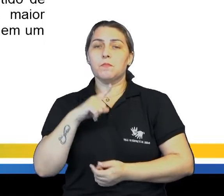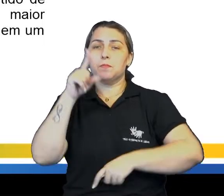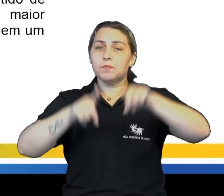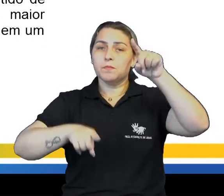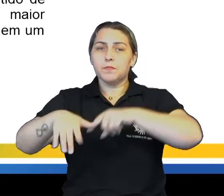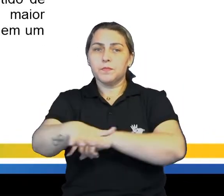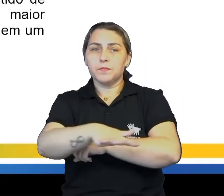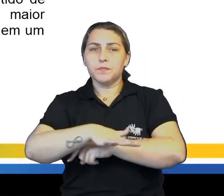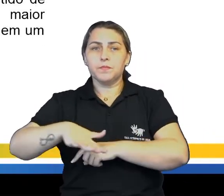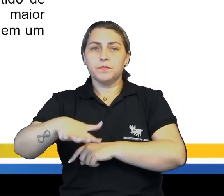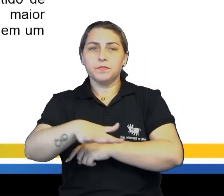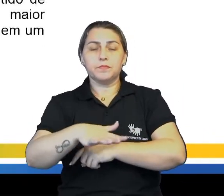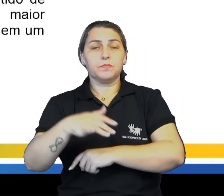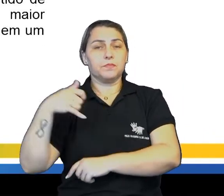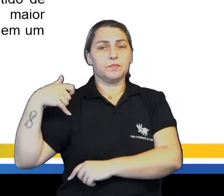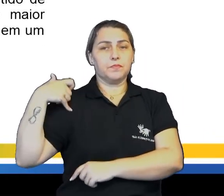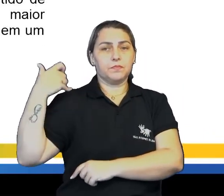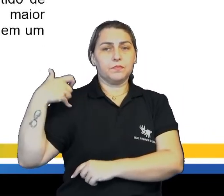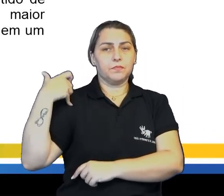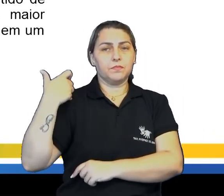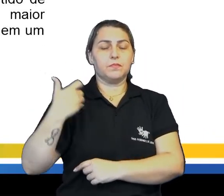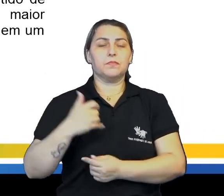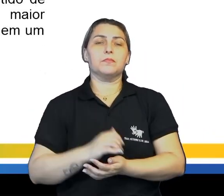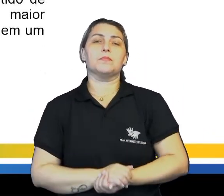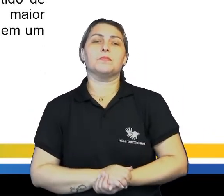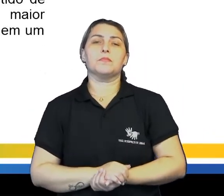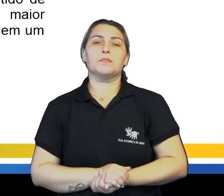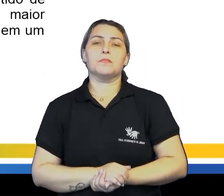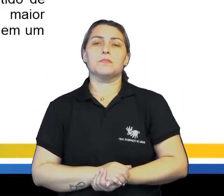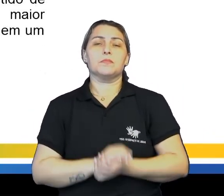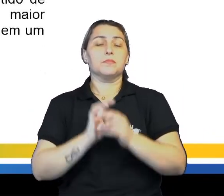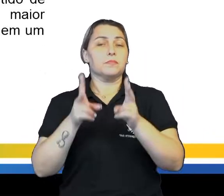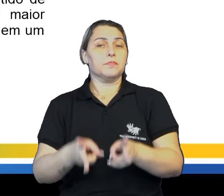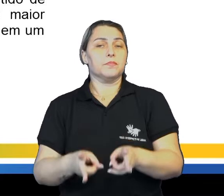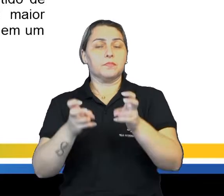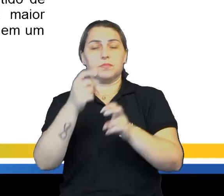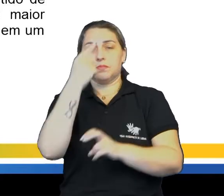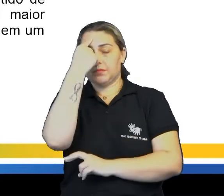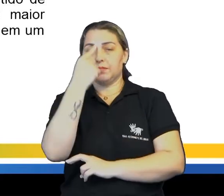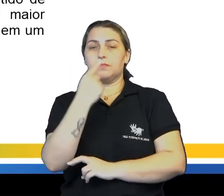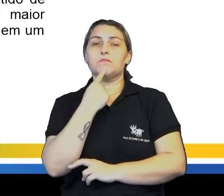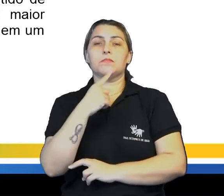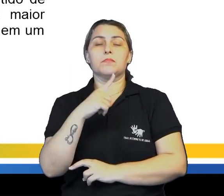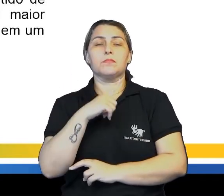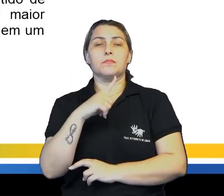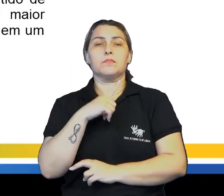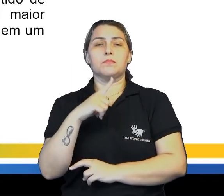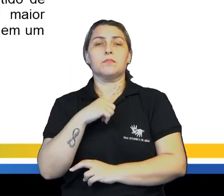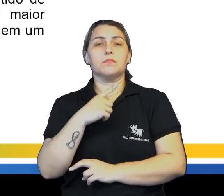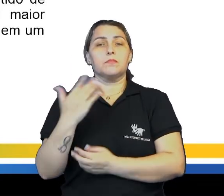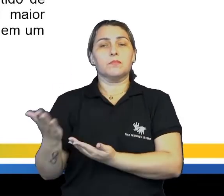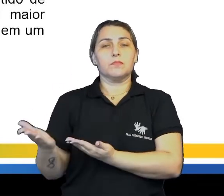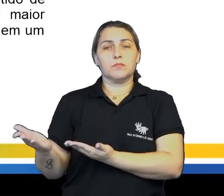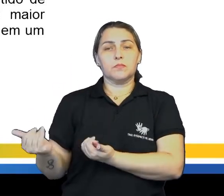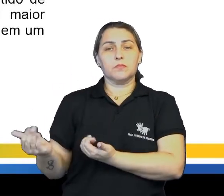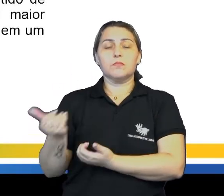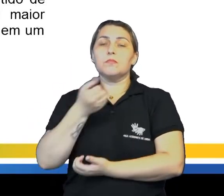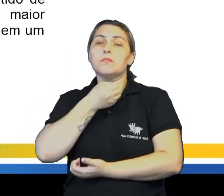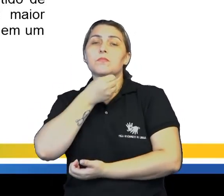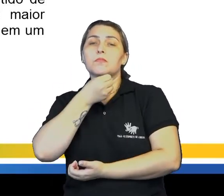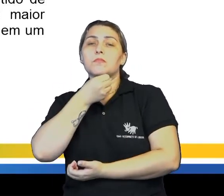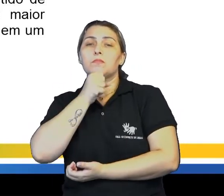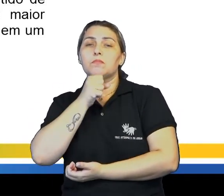variação social com base na idade. Percebam na imagem que nós temos um jovem e um